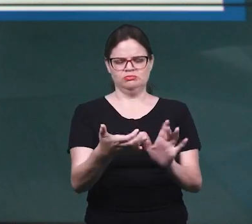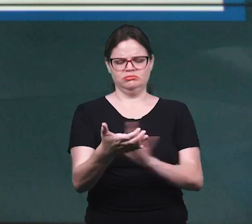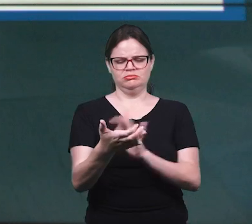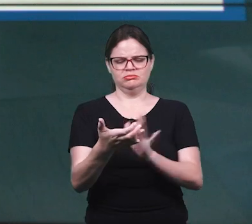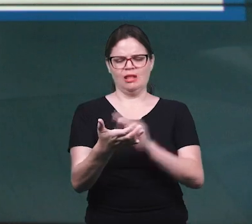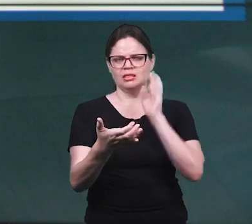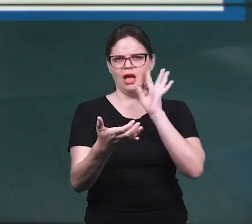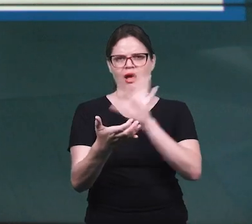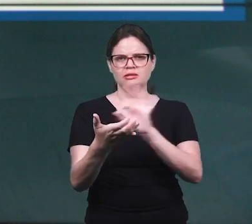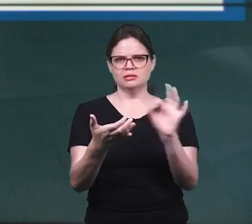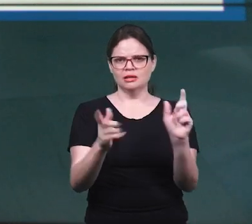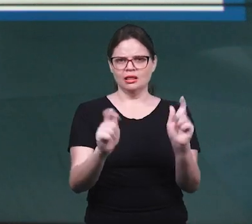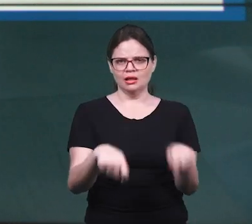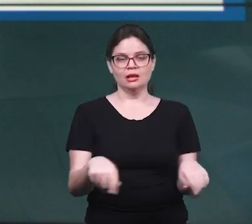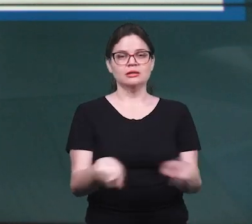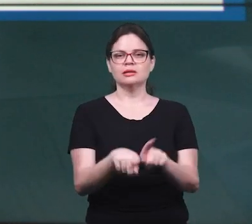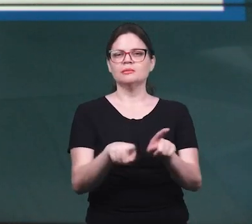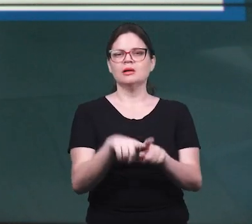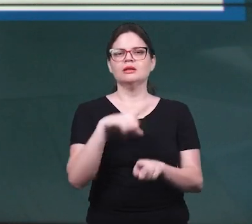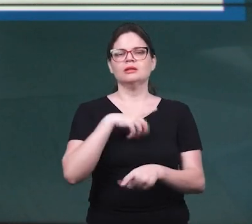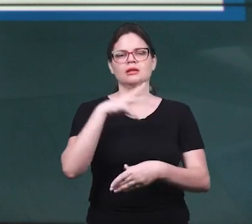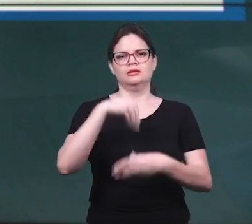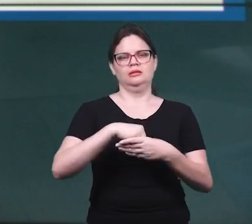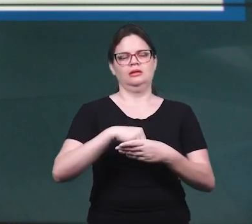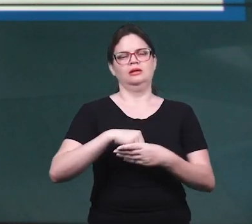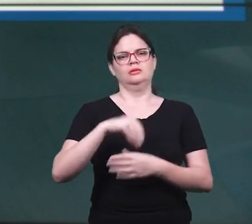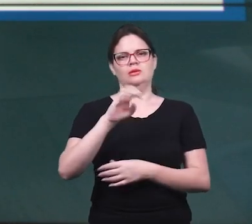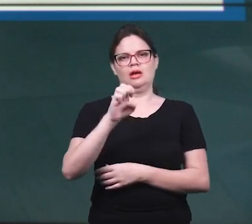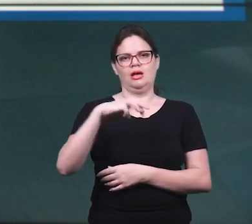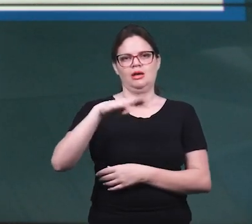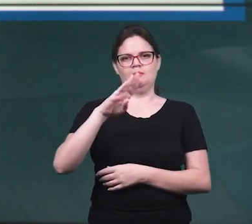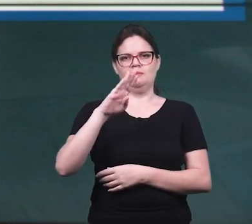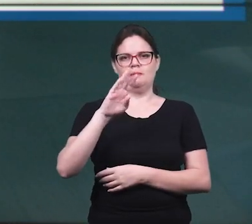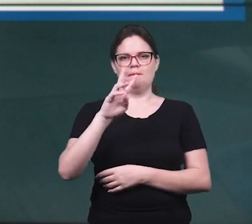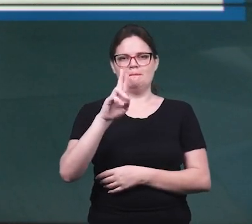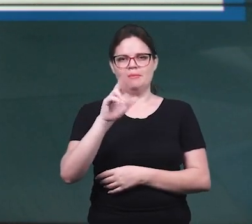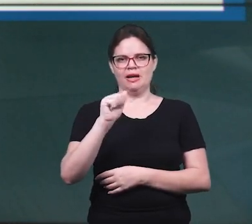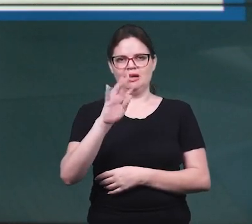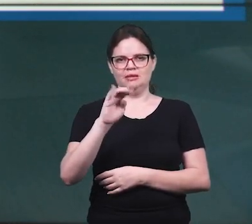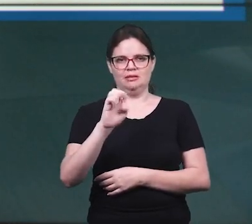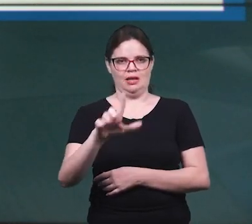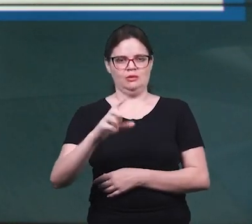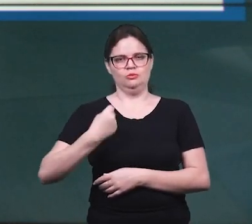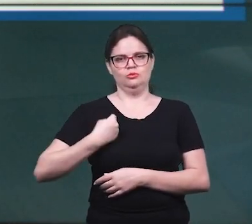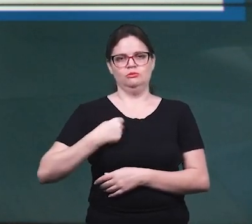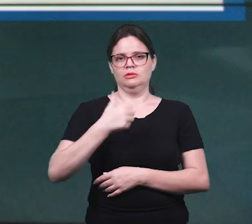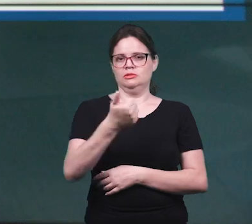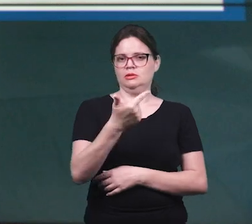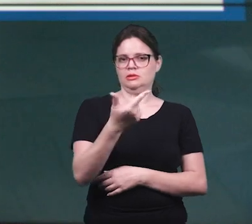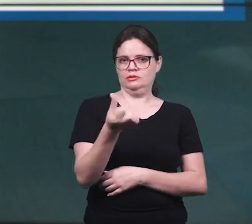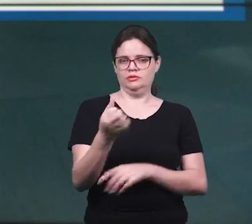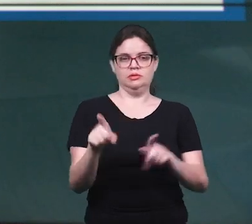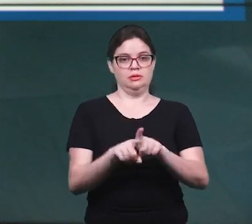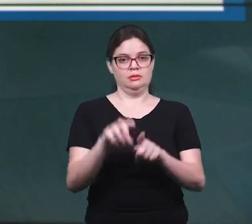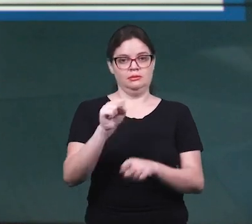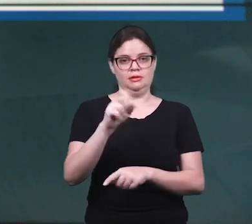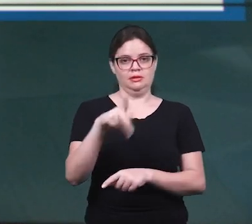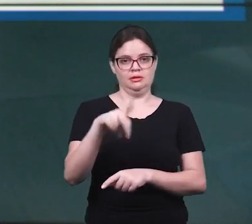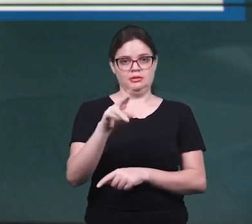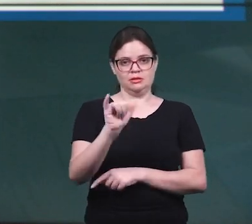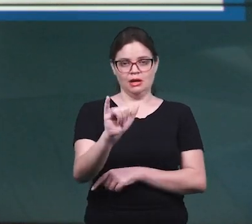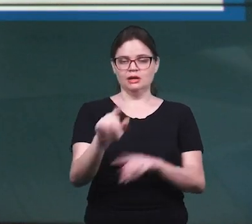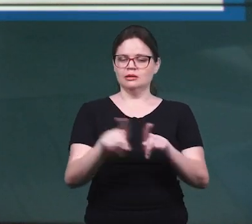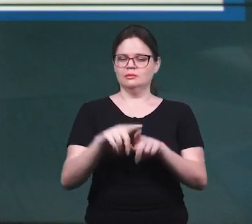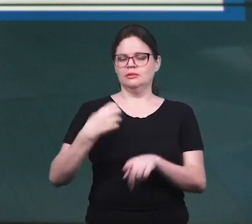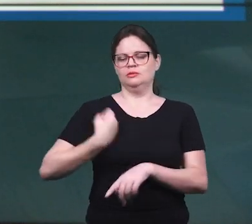Você tem também via Embratel no canal 126, na Sky também, né? A